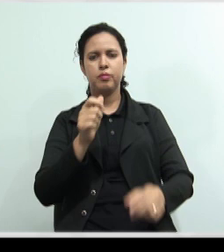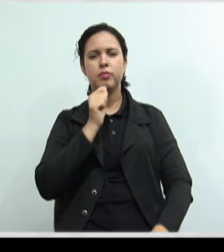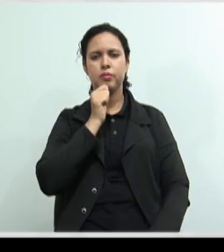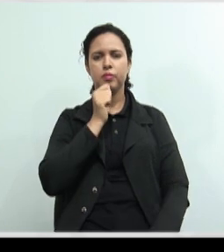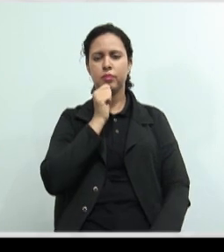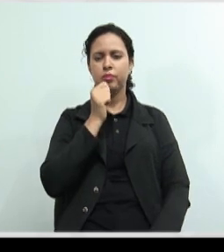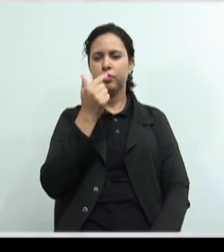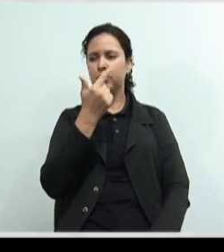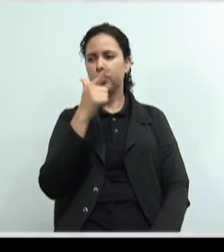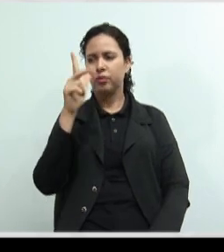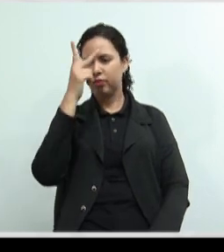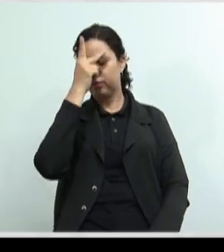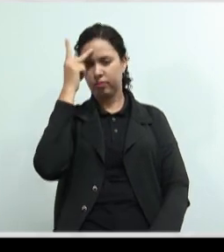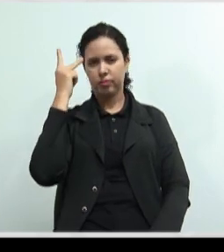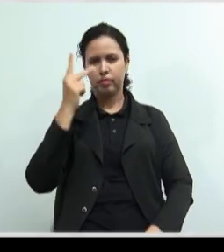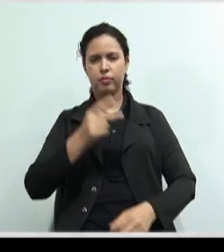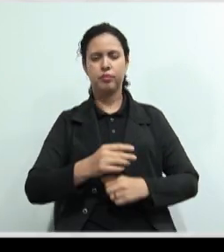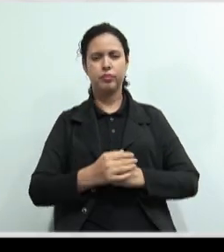de atravessadores.